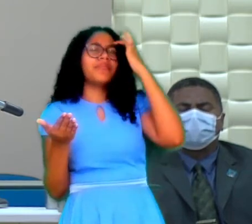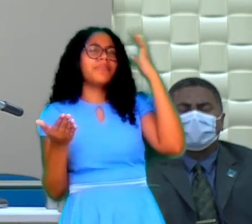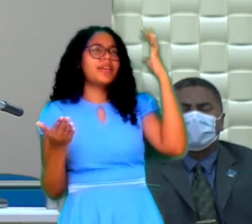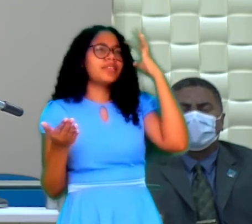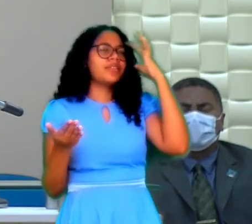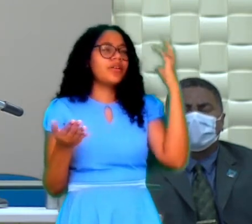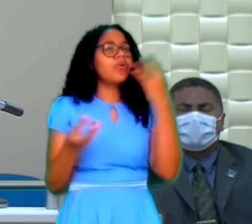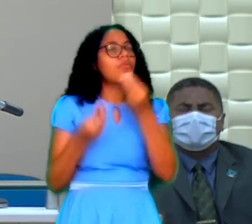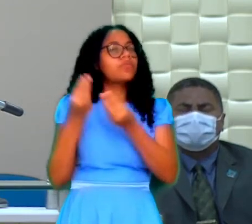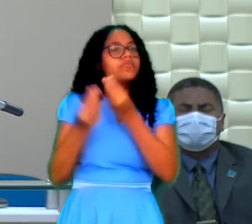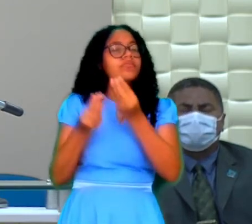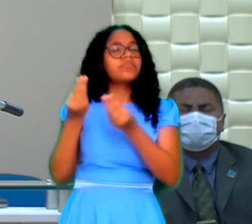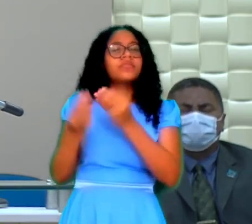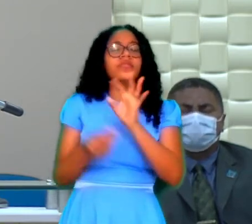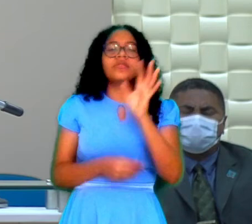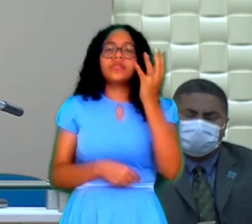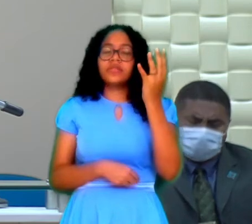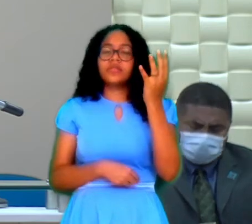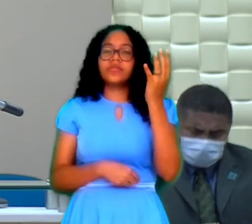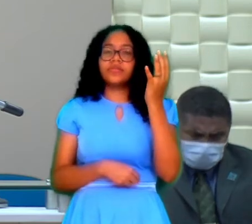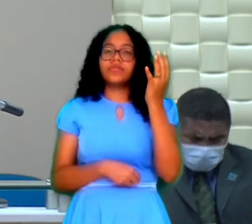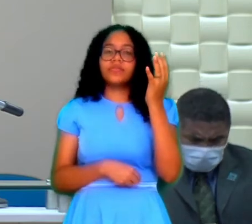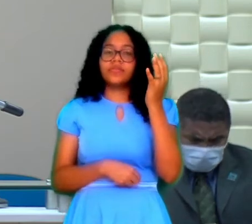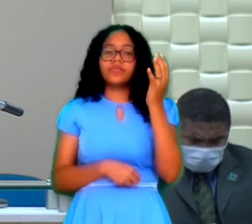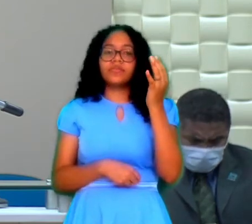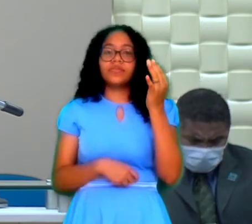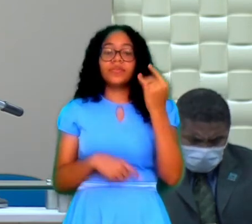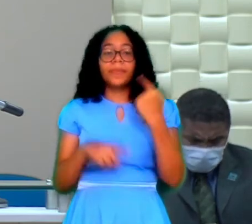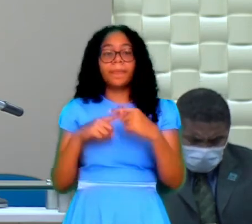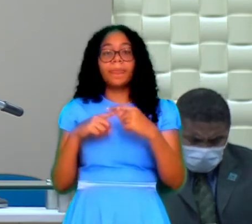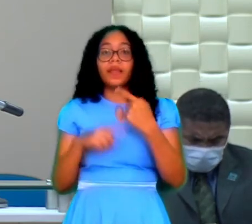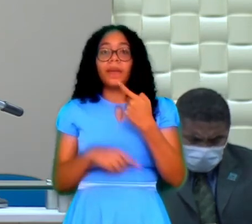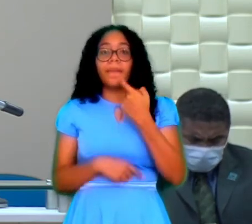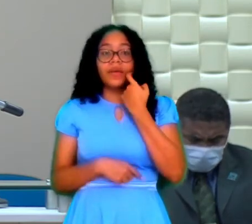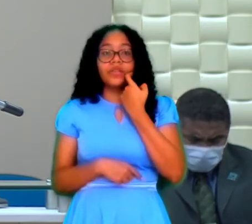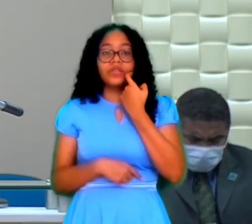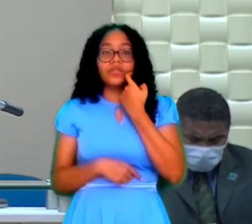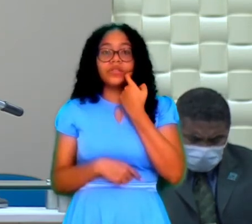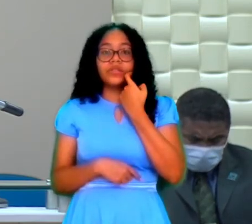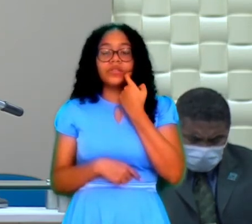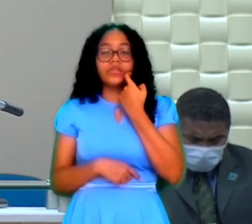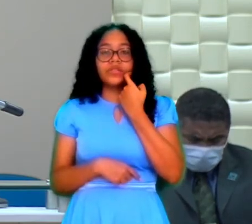deve também reconhecer: não tirar a sua própria vida.